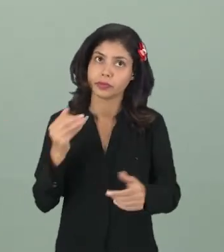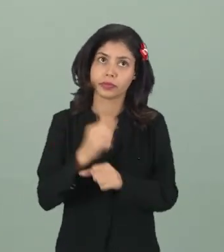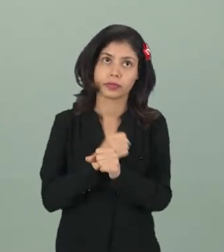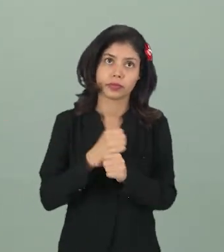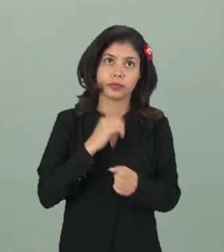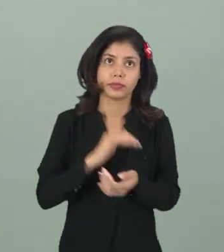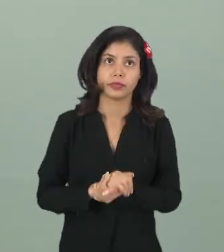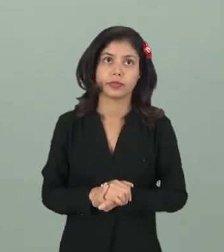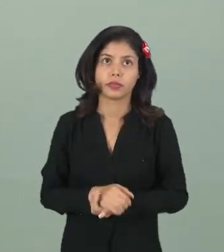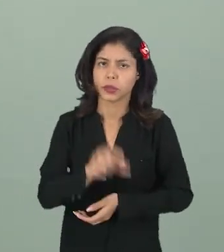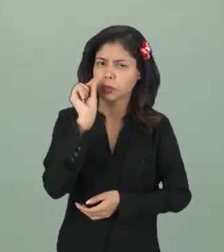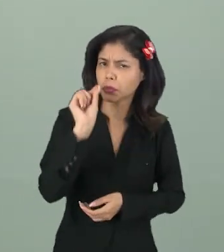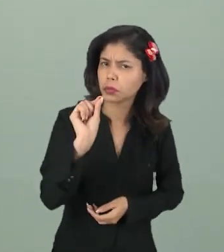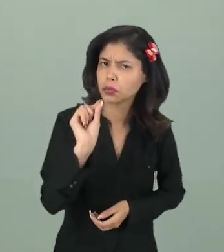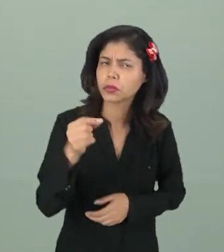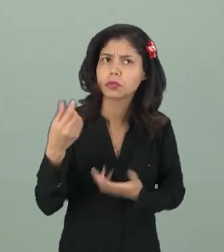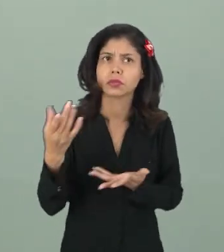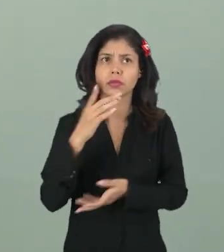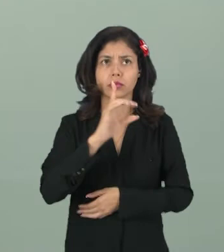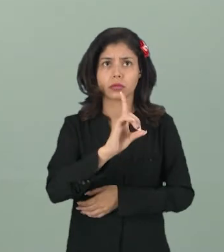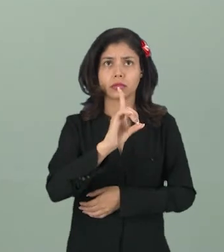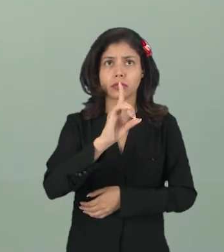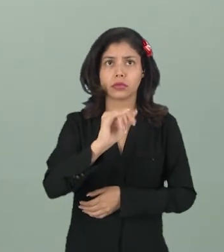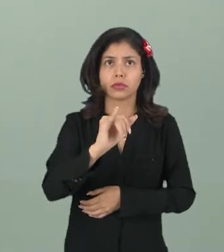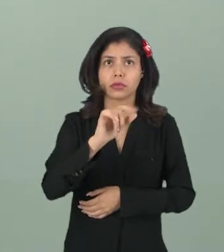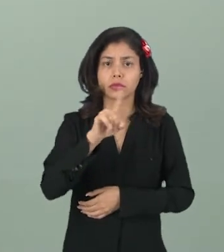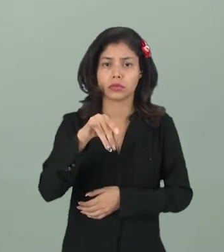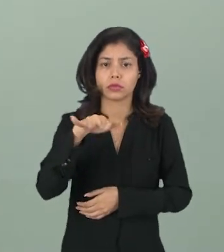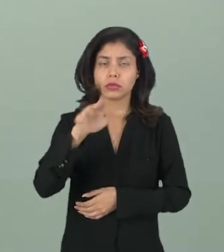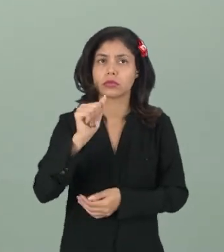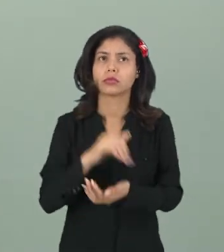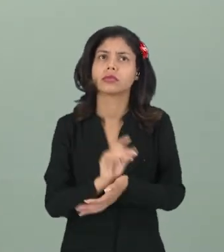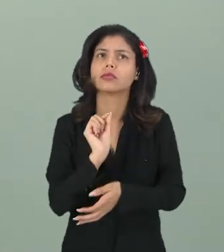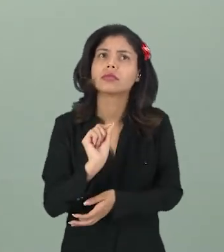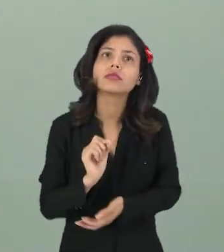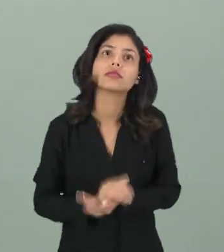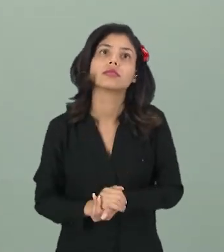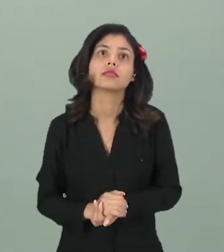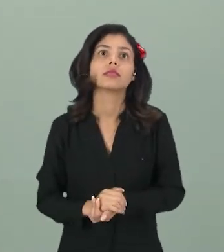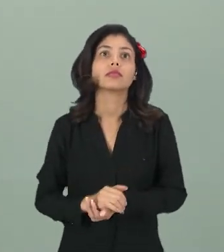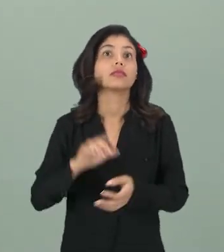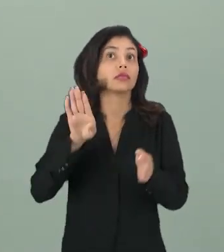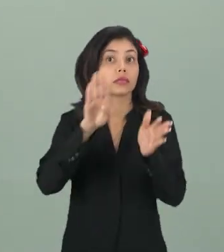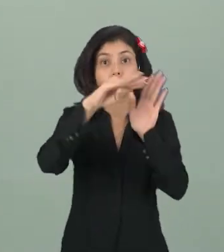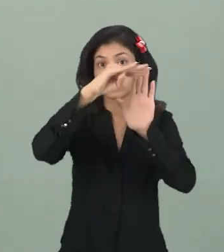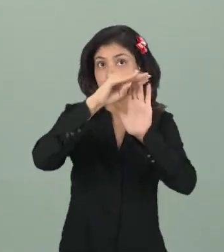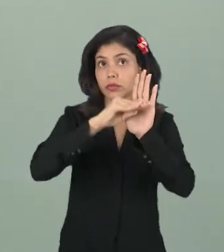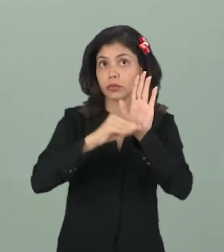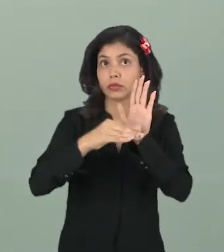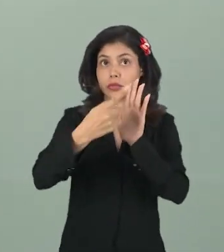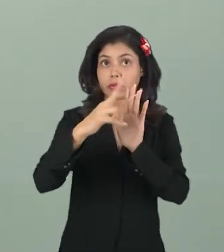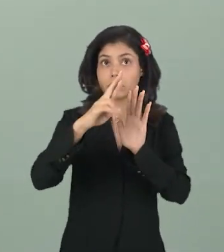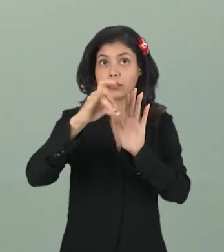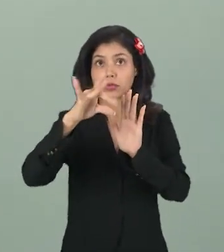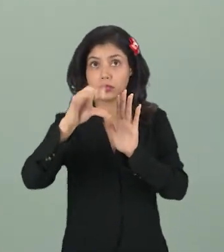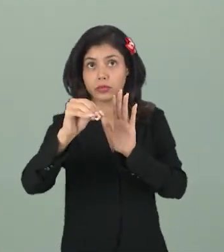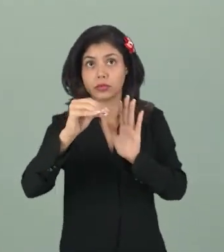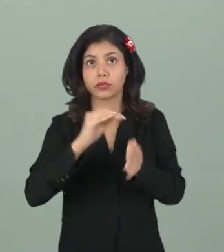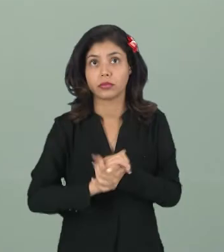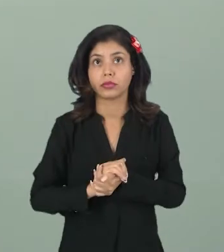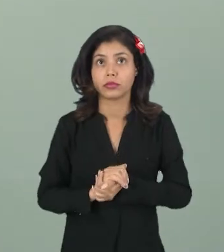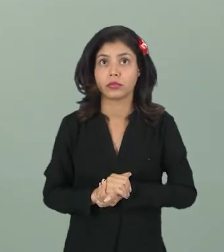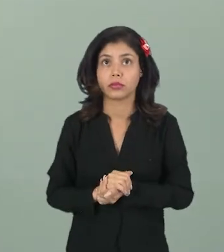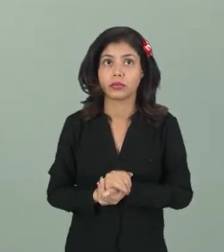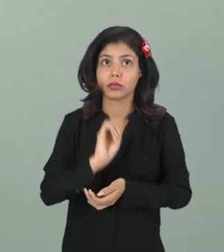então o que quer dizer professor dízimas periódicas né os decimais exatos são classificados em período ou